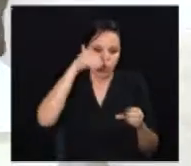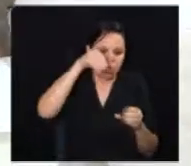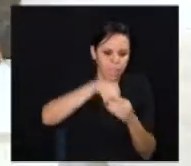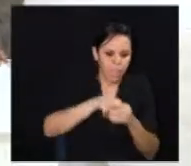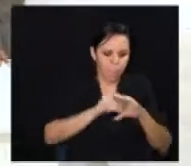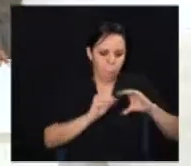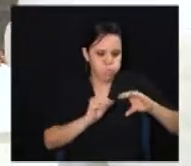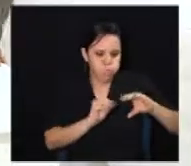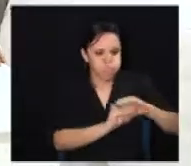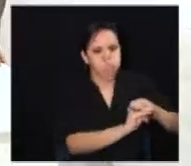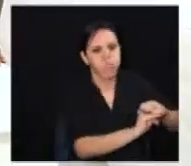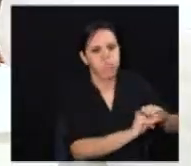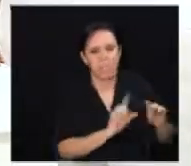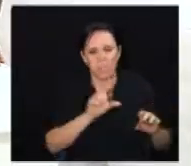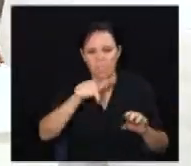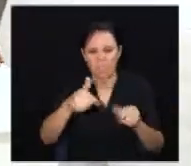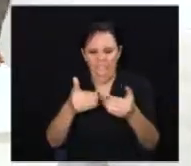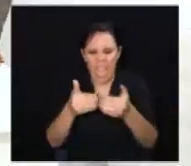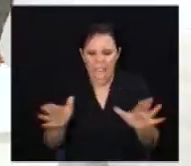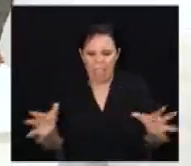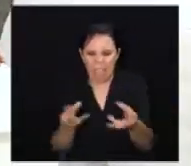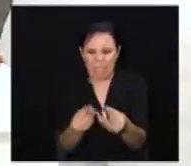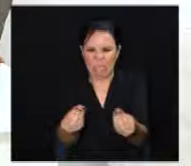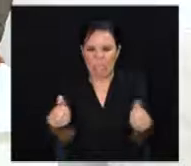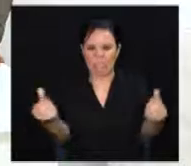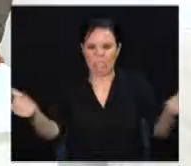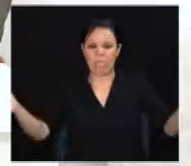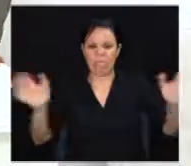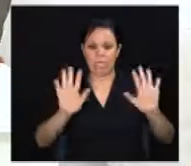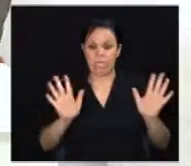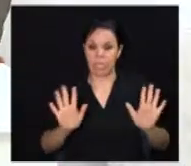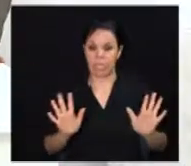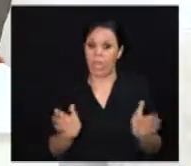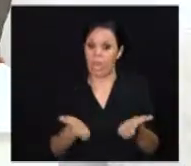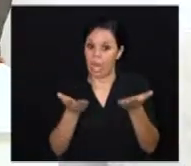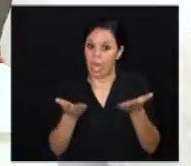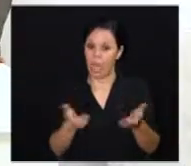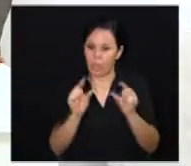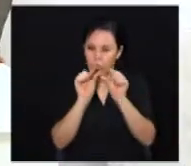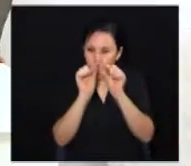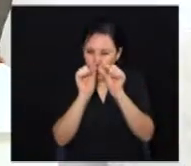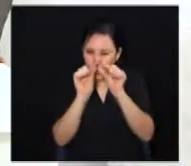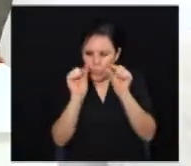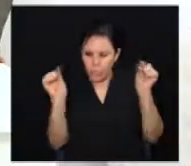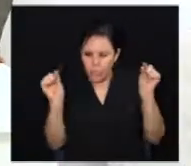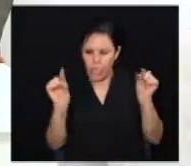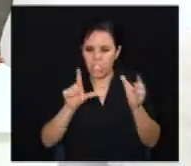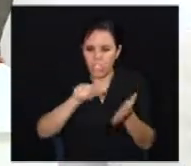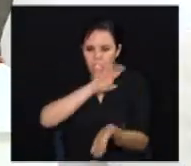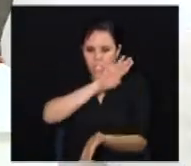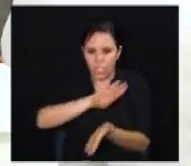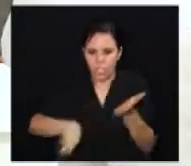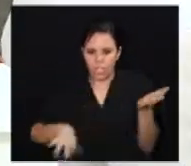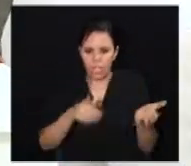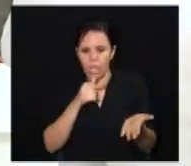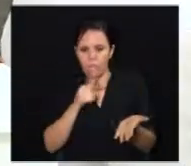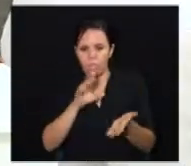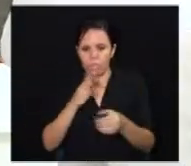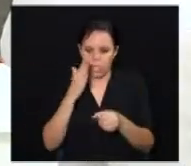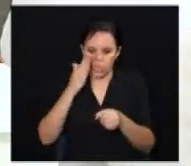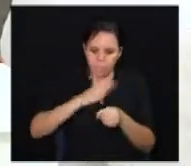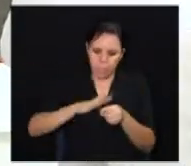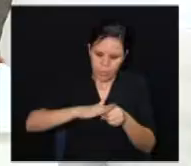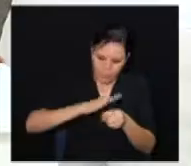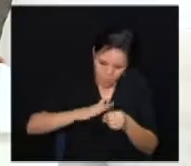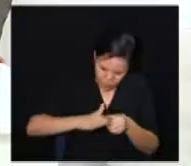ela abre toda, ela desmancha toda, né? Uma massa delicada. Então a gente tira toda a água do espinafre, pica ele bem picadinho na